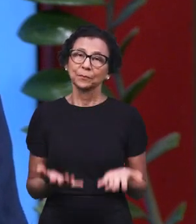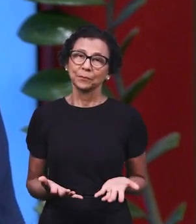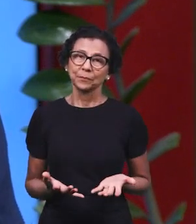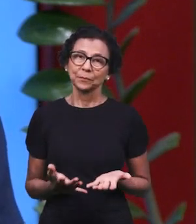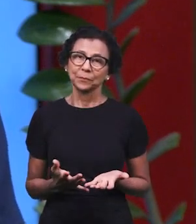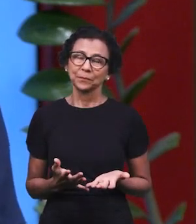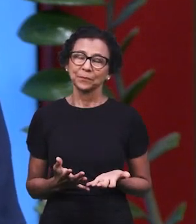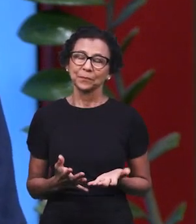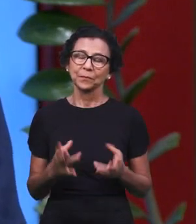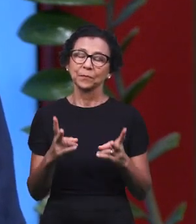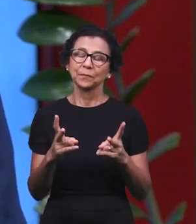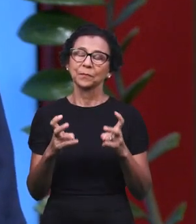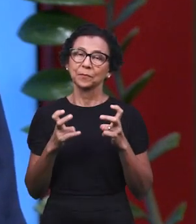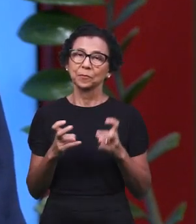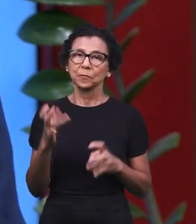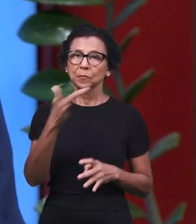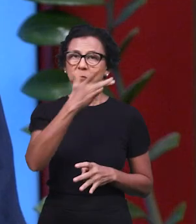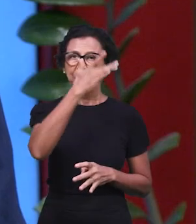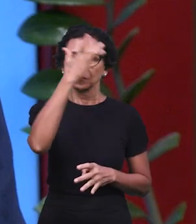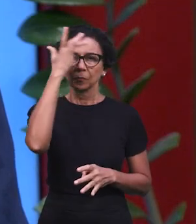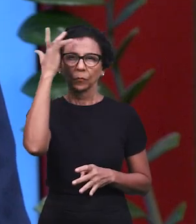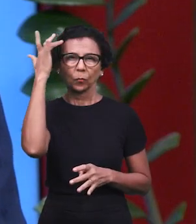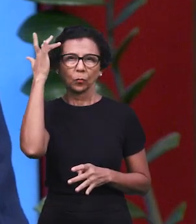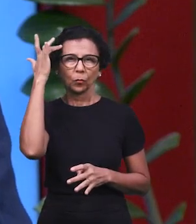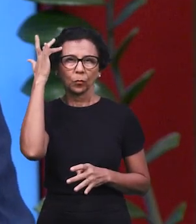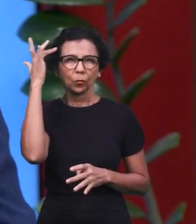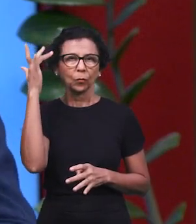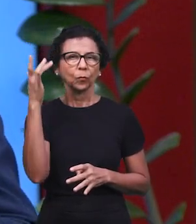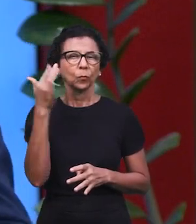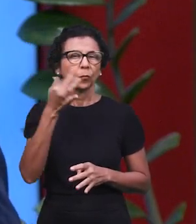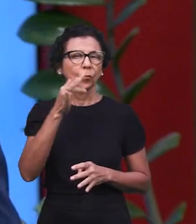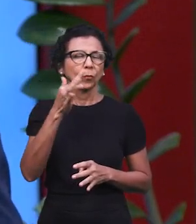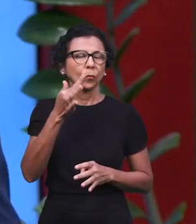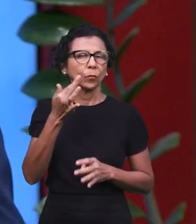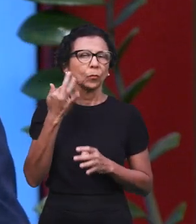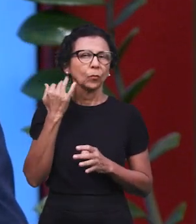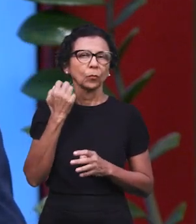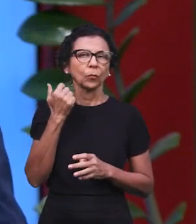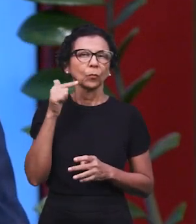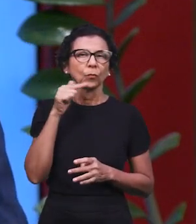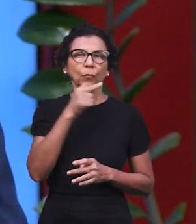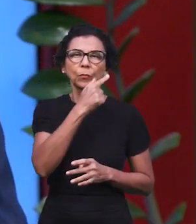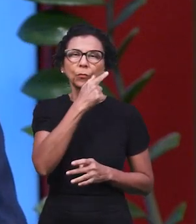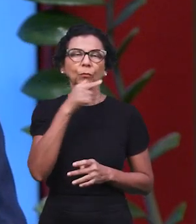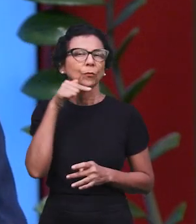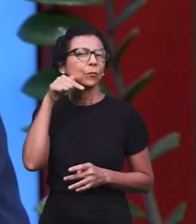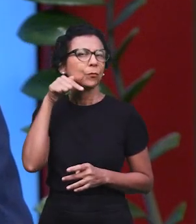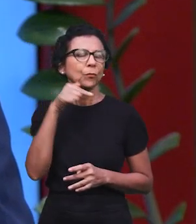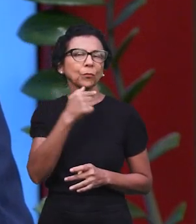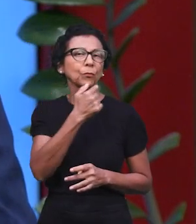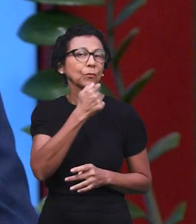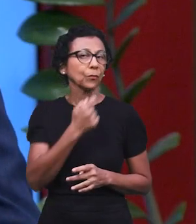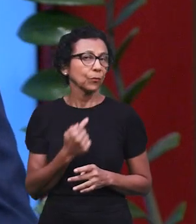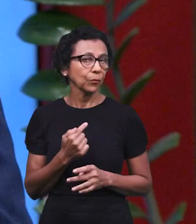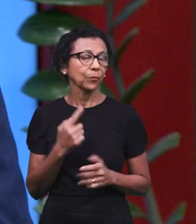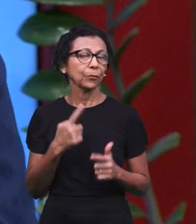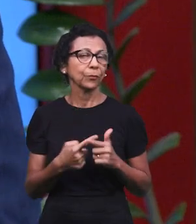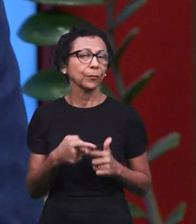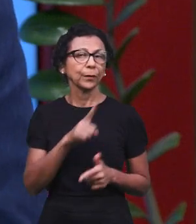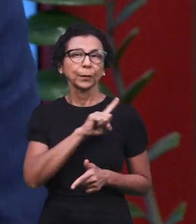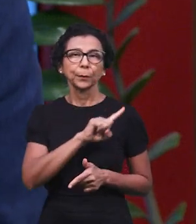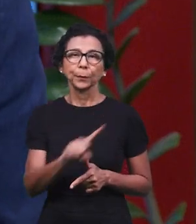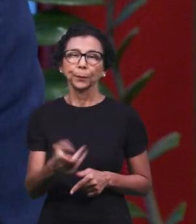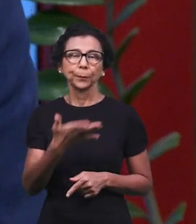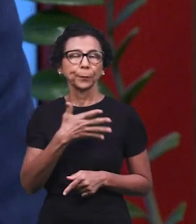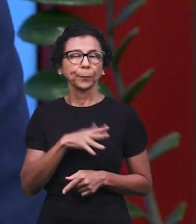tendo lesões provocadas em sua gengiva por não tirar a prótese. Sabe quando a gente fala assim, olha, a gengiva